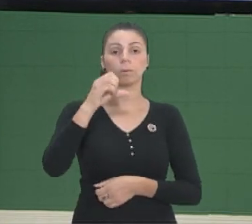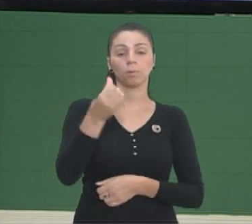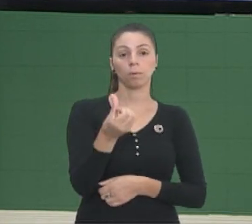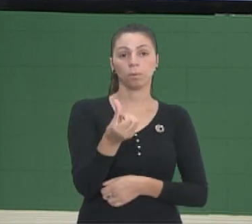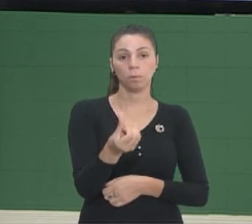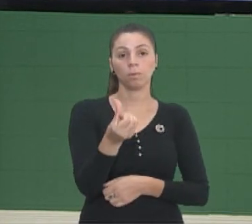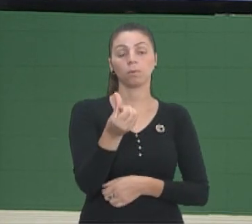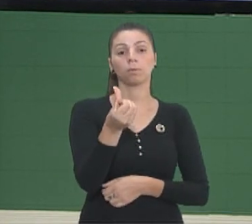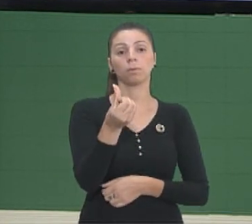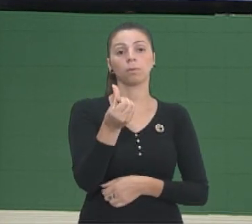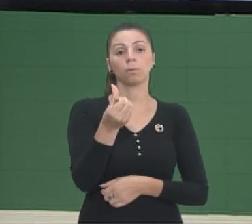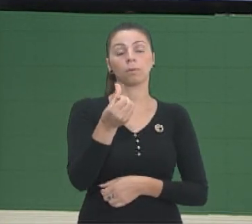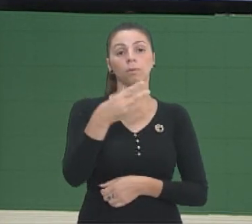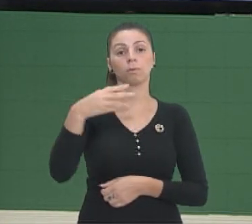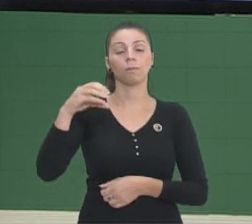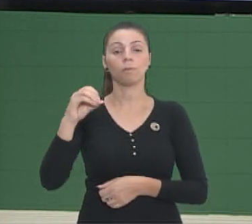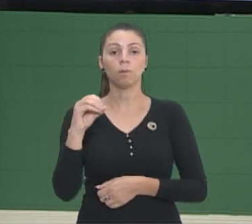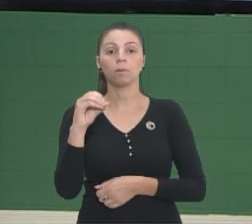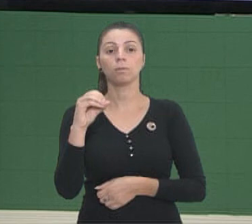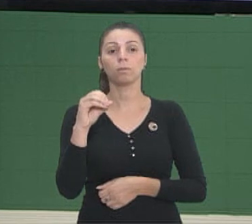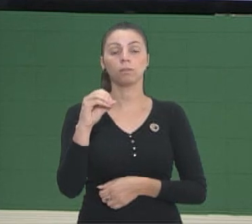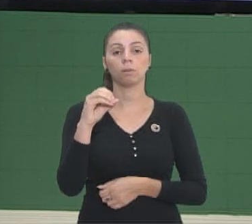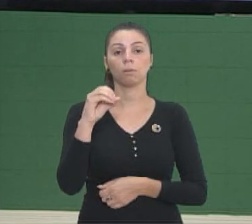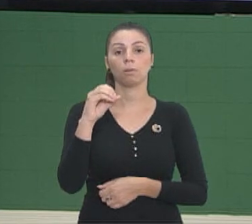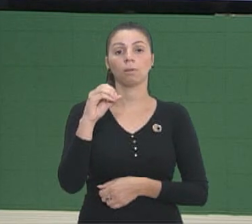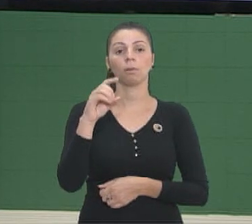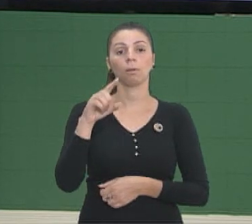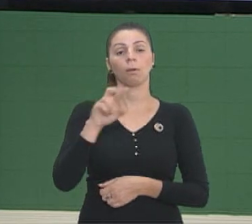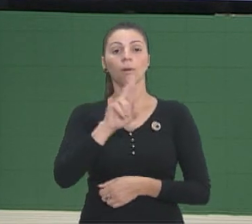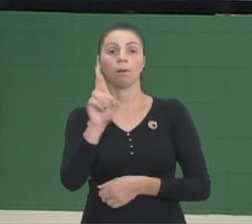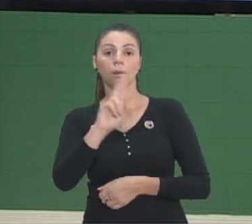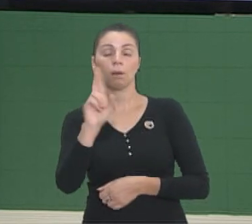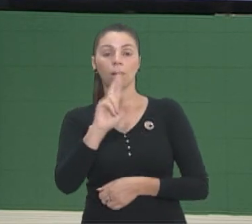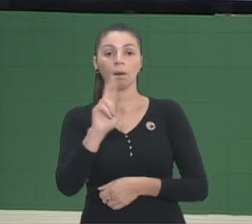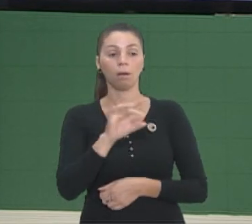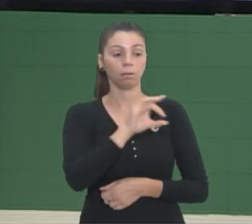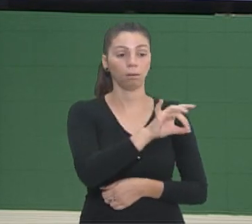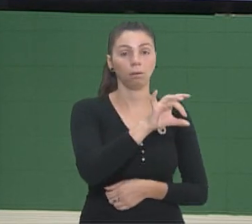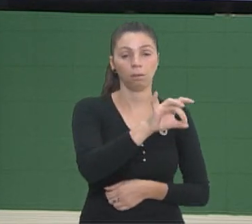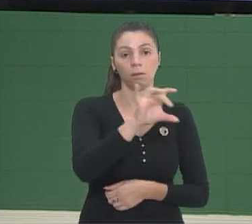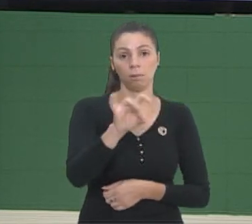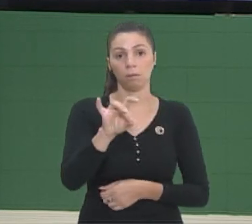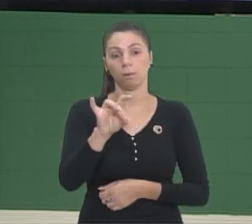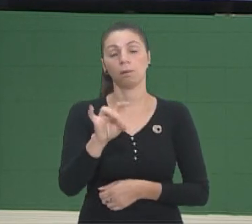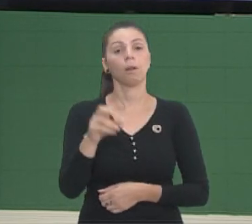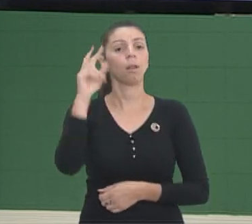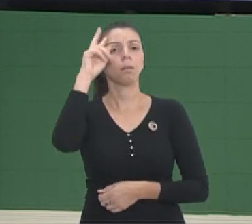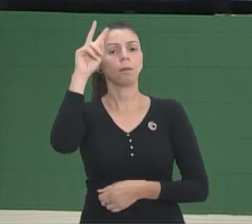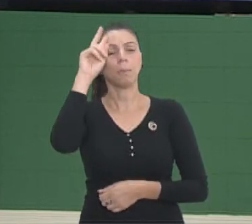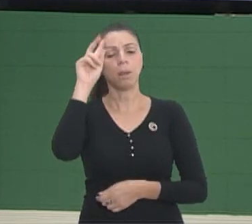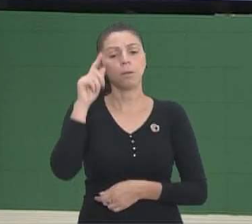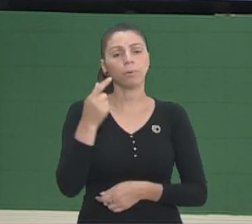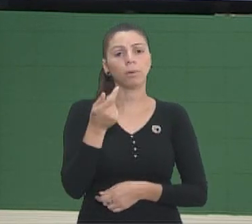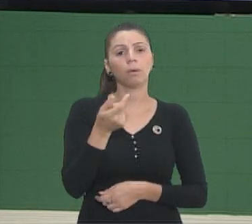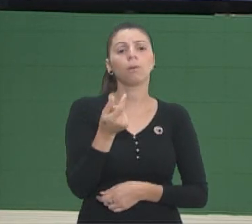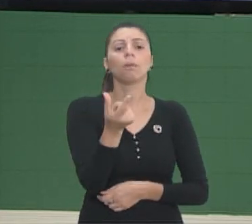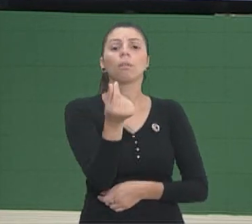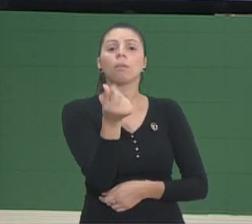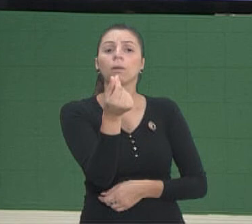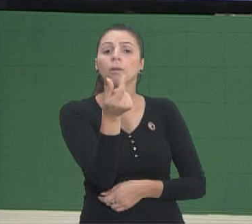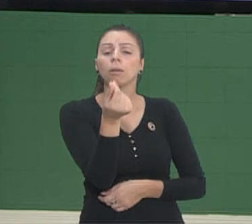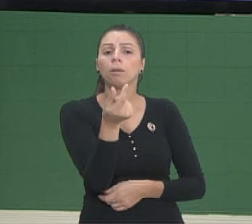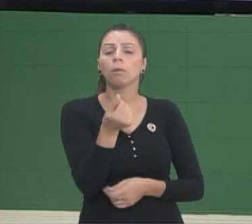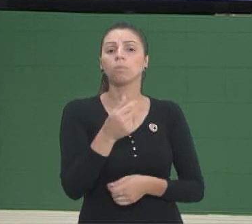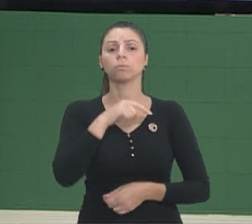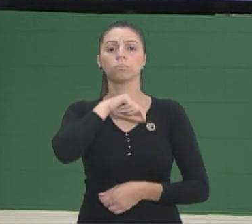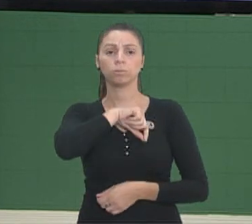1.621 por pessoa. Isso não quer dizer que todos ganham esse valor. Lembrando que a renda per capita ela não é